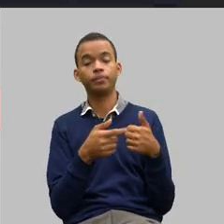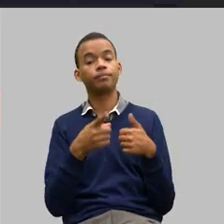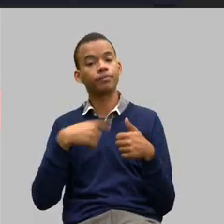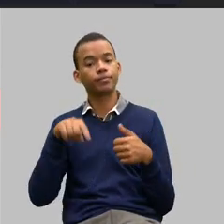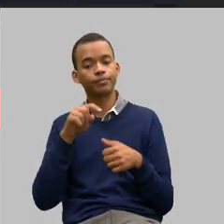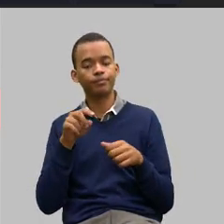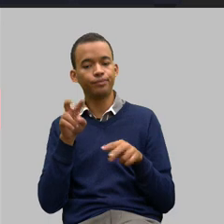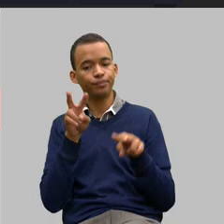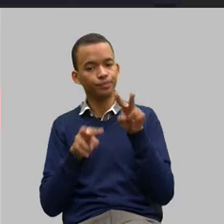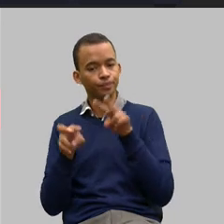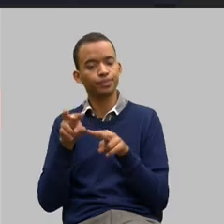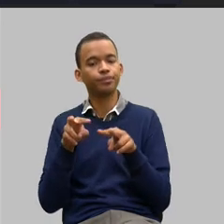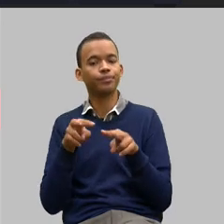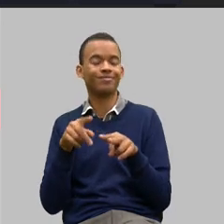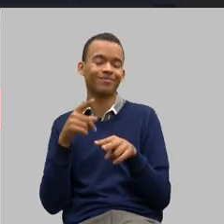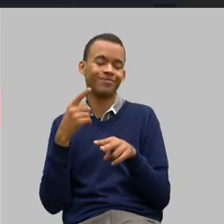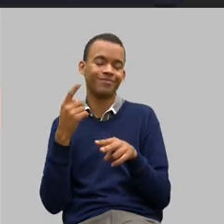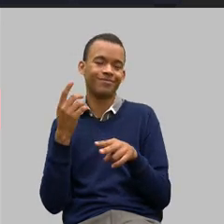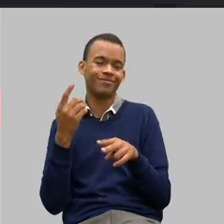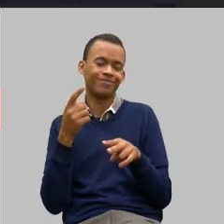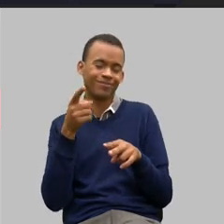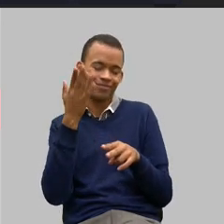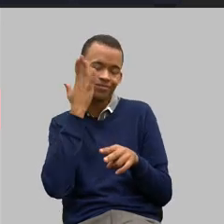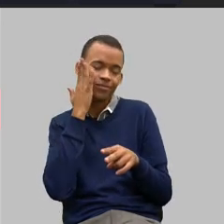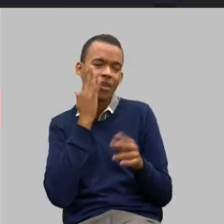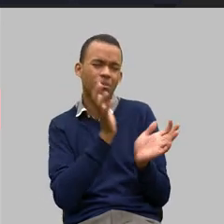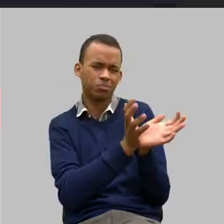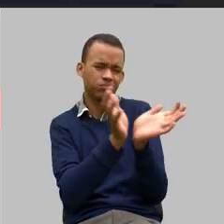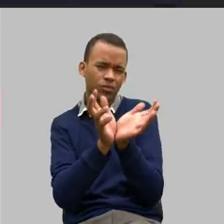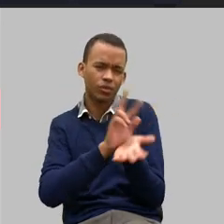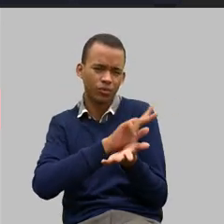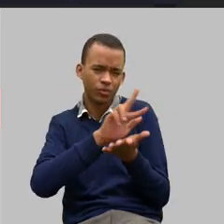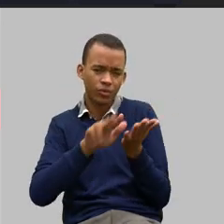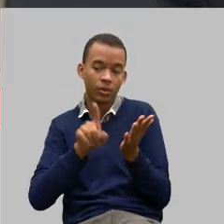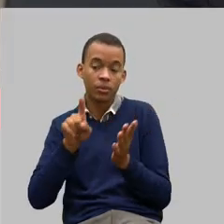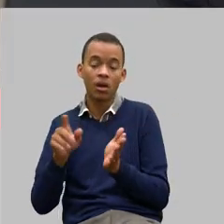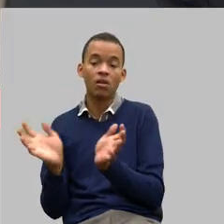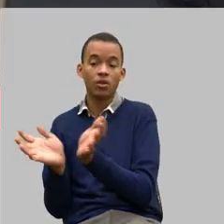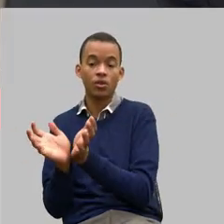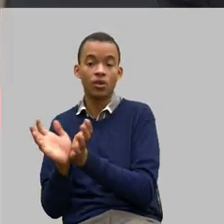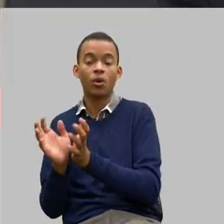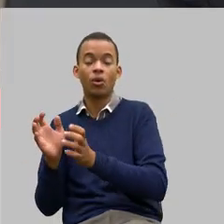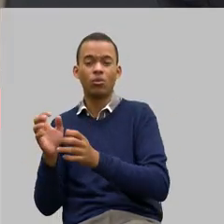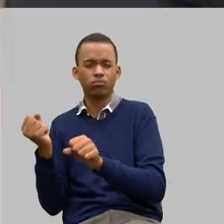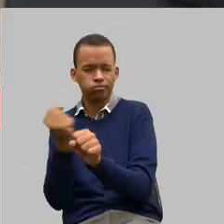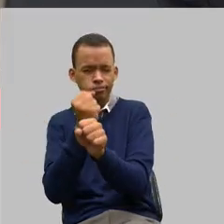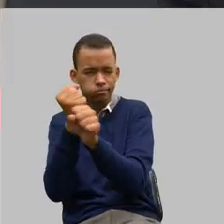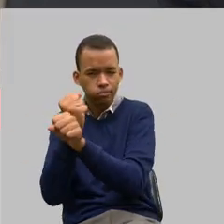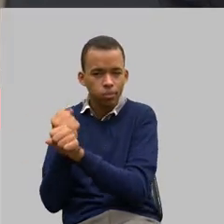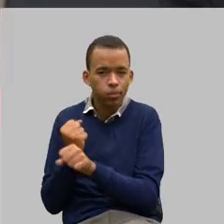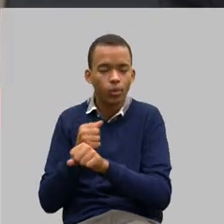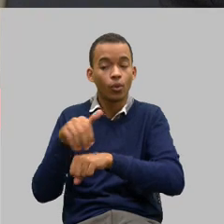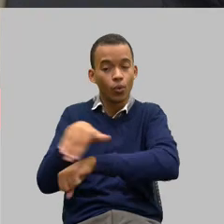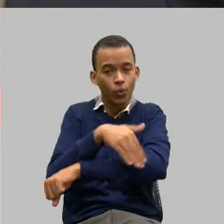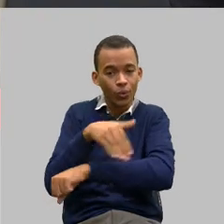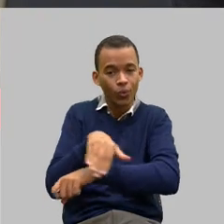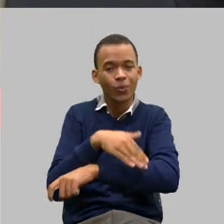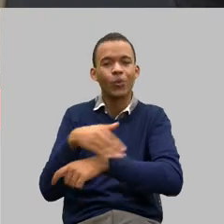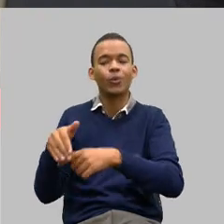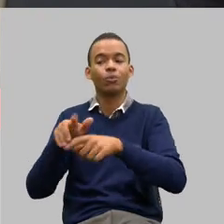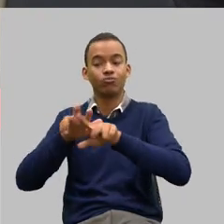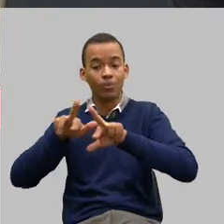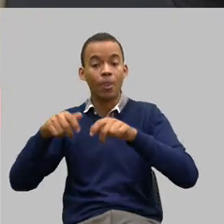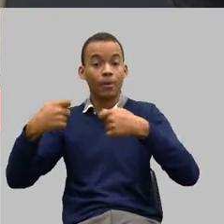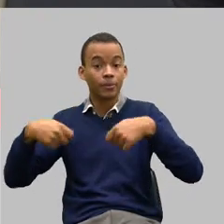infraestrutura em particular eh trazer inovação trazer tecnologia é fundamental pra gente avançar Então a gente